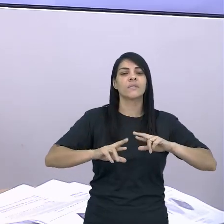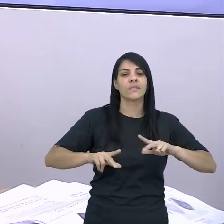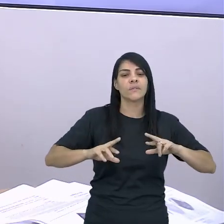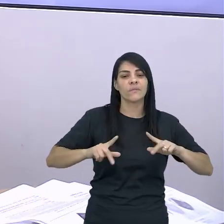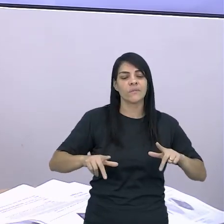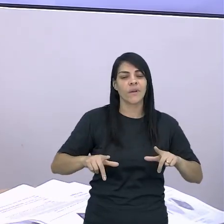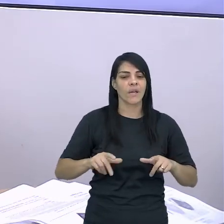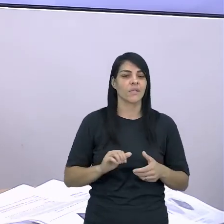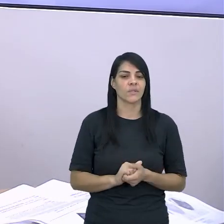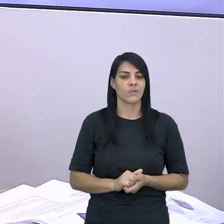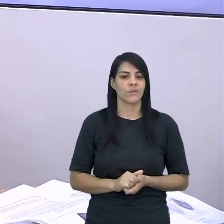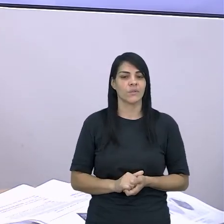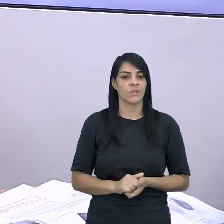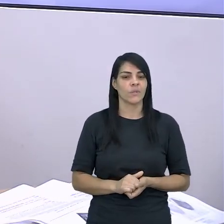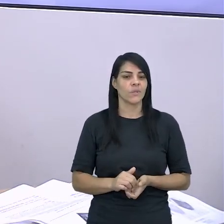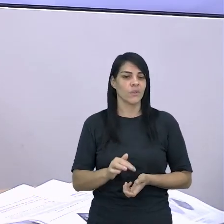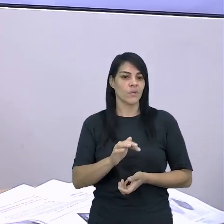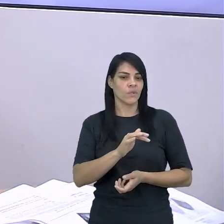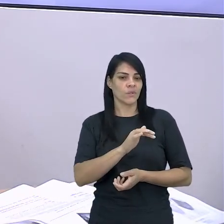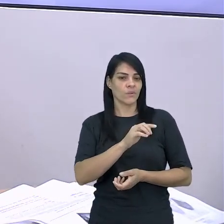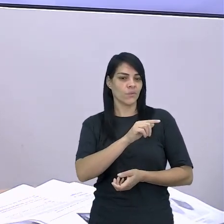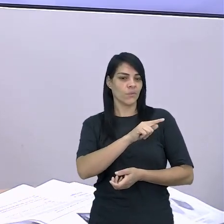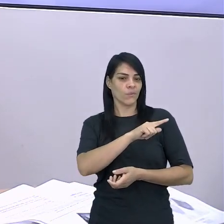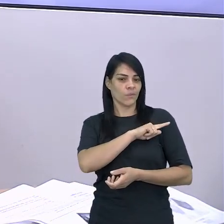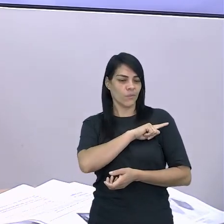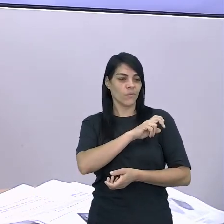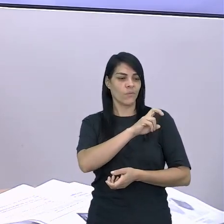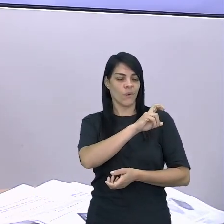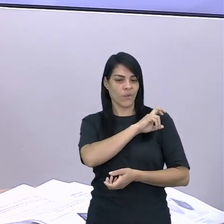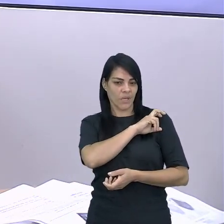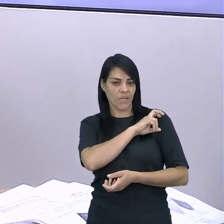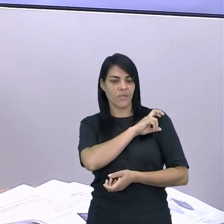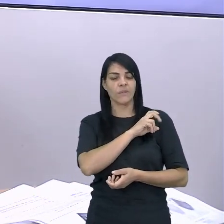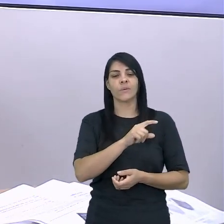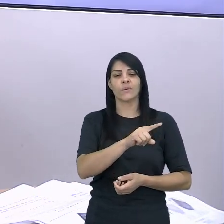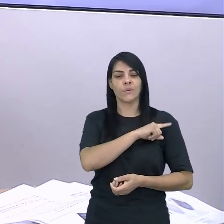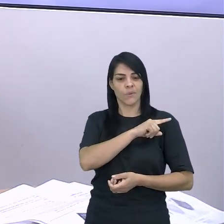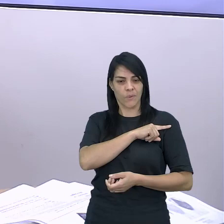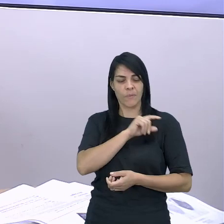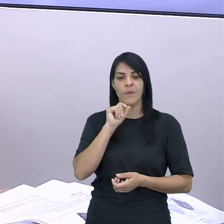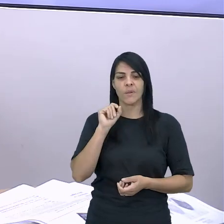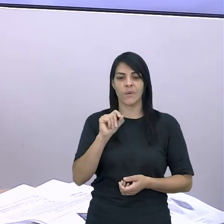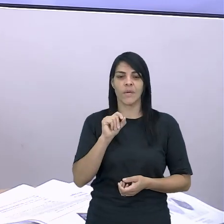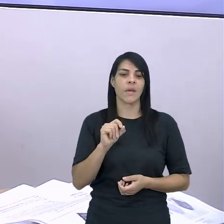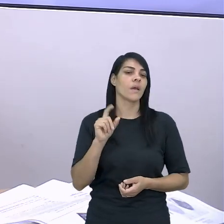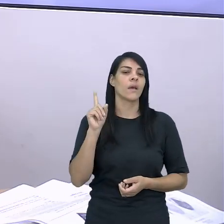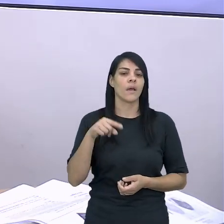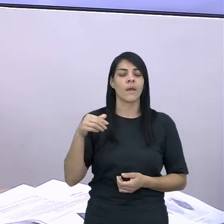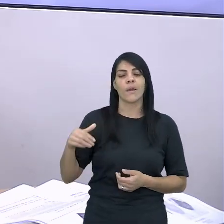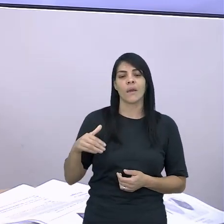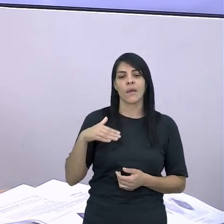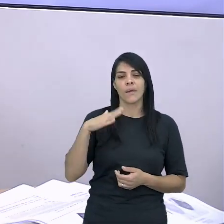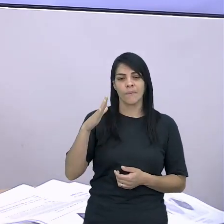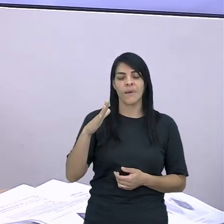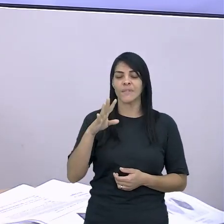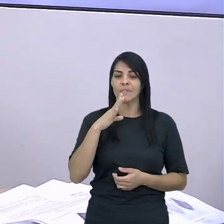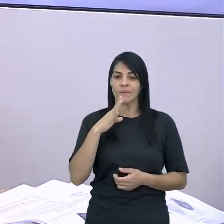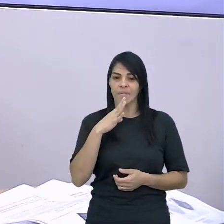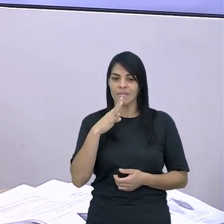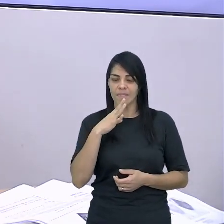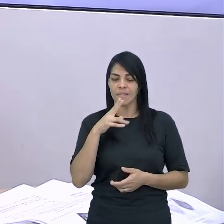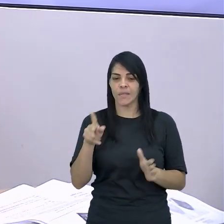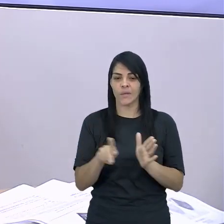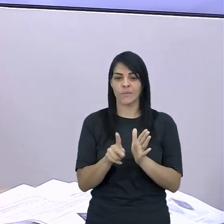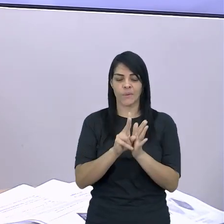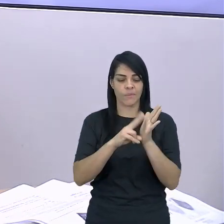anos da galerinha dos anos iniciais. Então, no primeiro ano, é muito mais eles conhecerem o